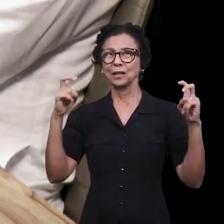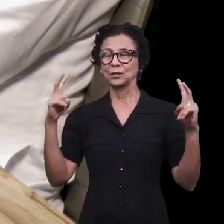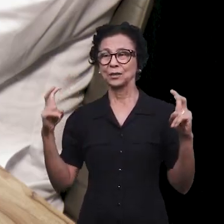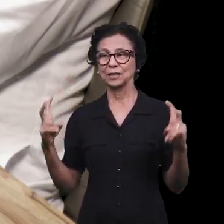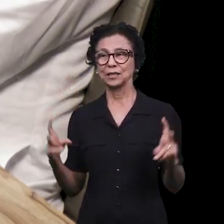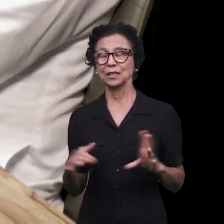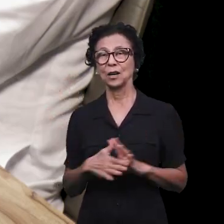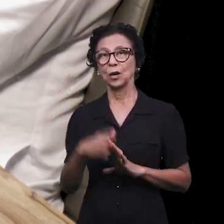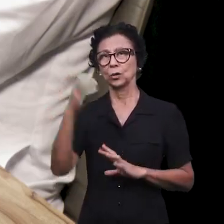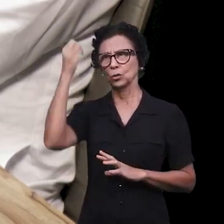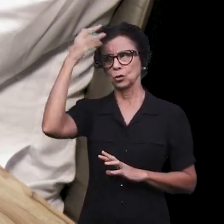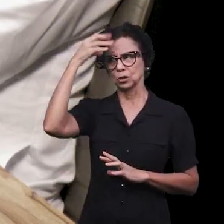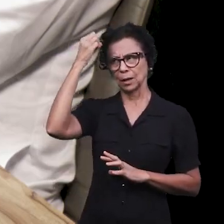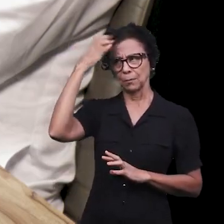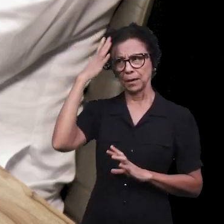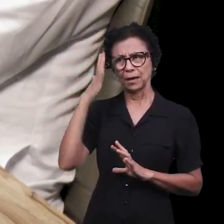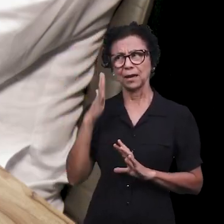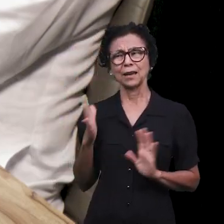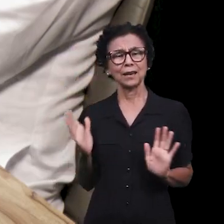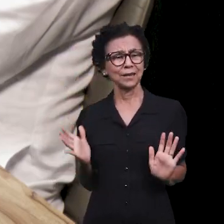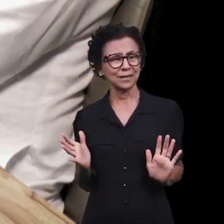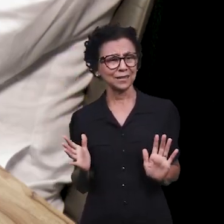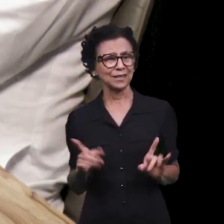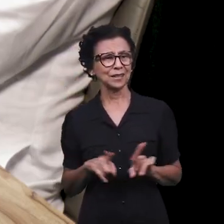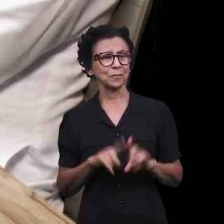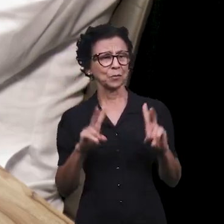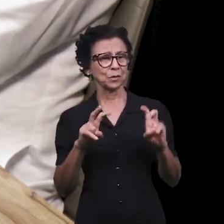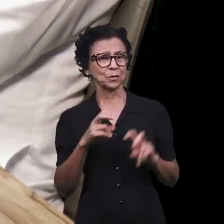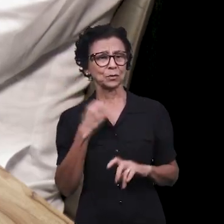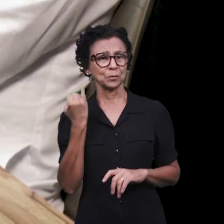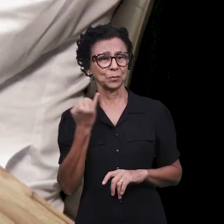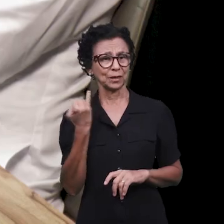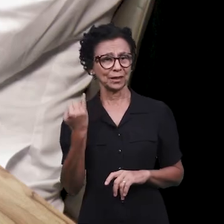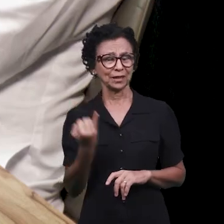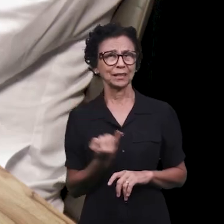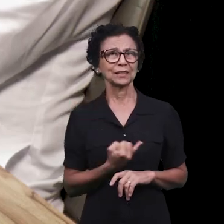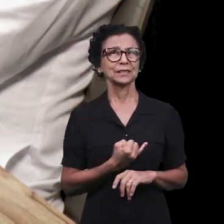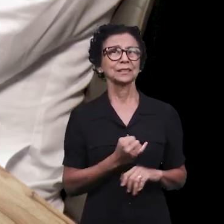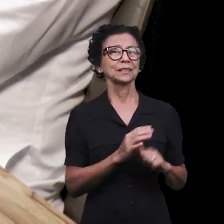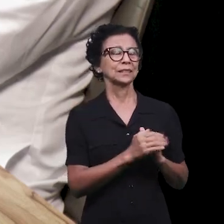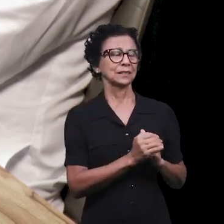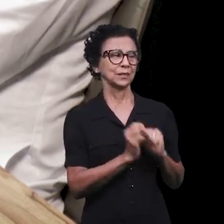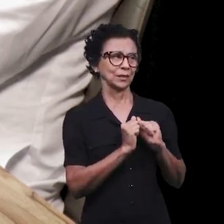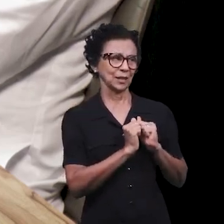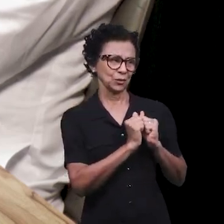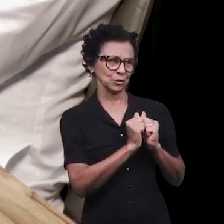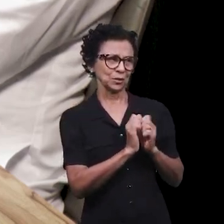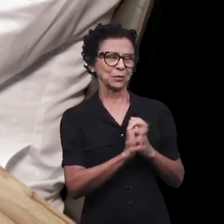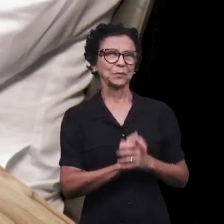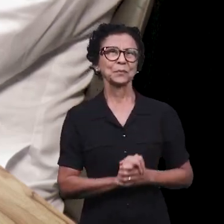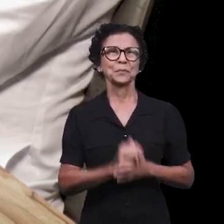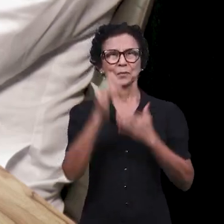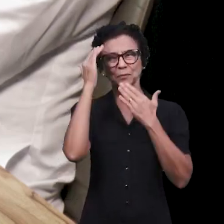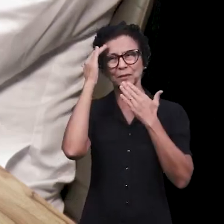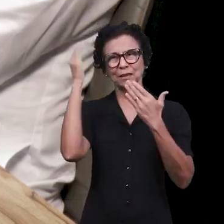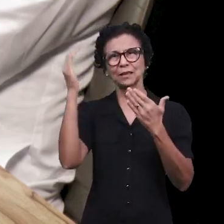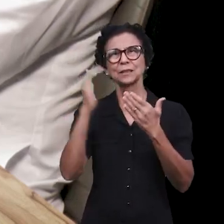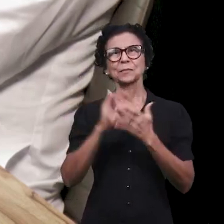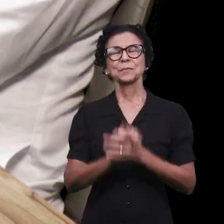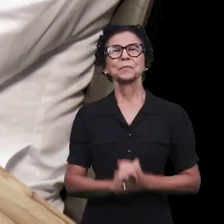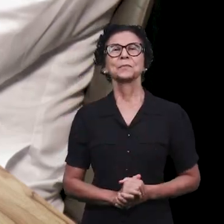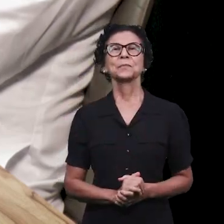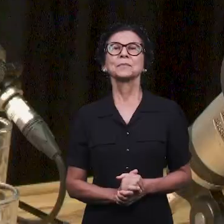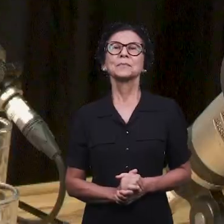já tem dor de cabeça, que a gente pode falar também. Amém. Conte conosco. Vamos estar juntos, com certeza. Muito obrigada,